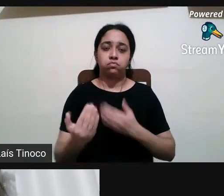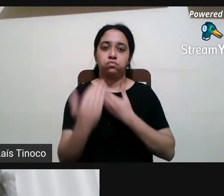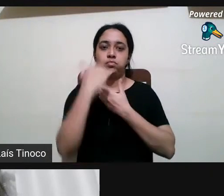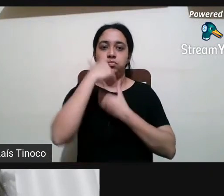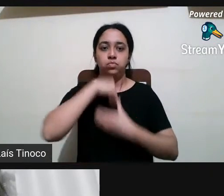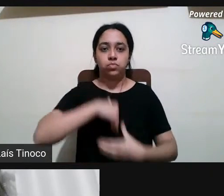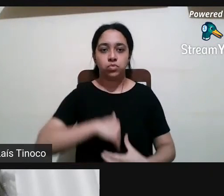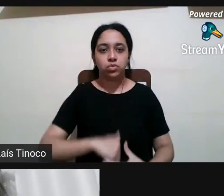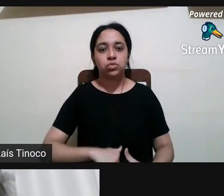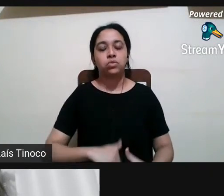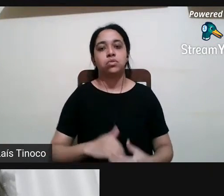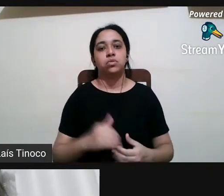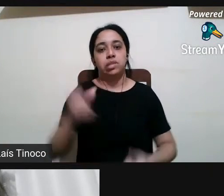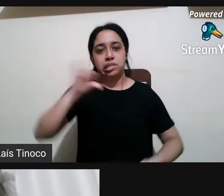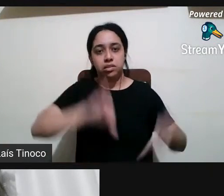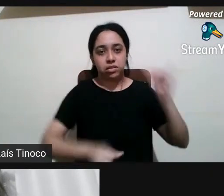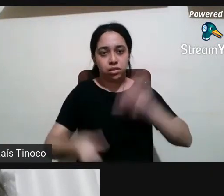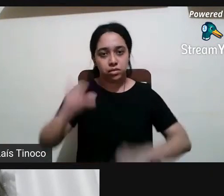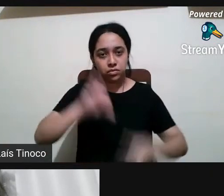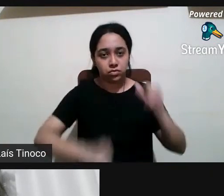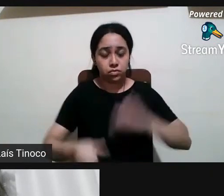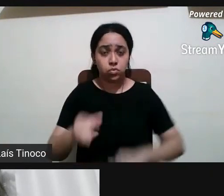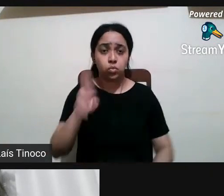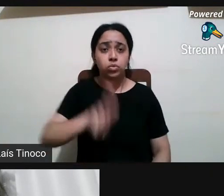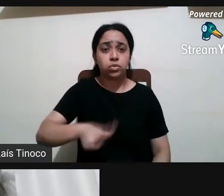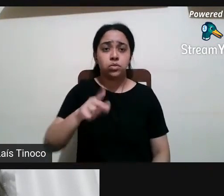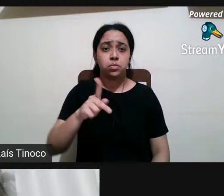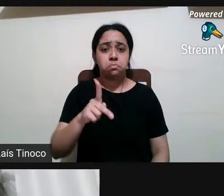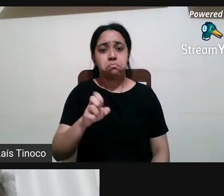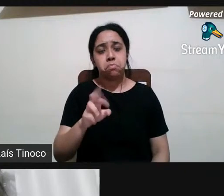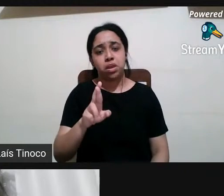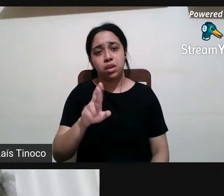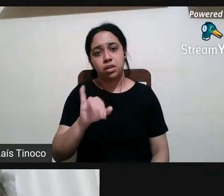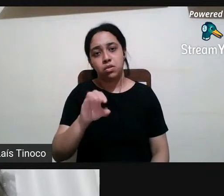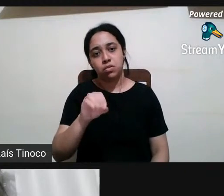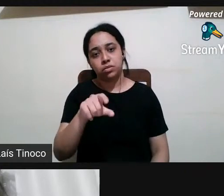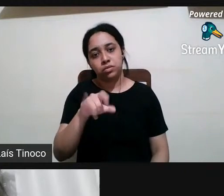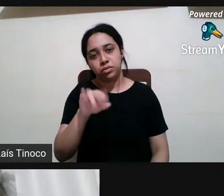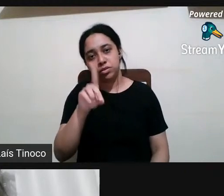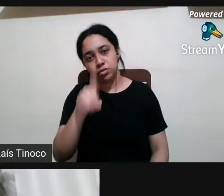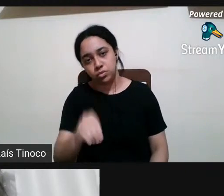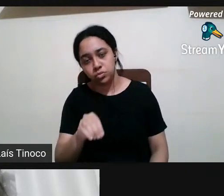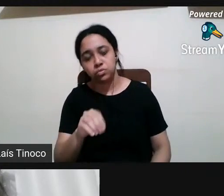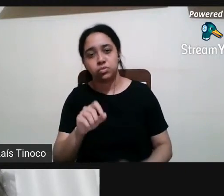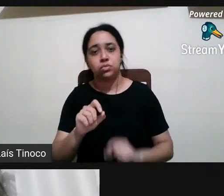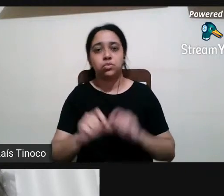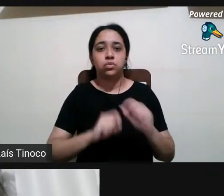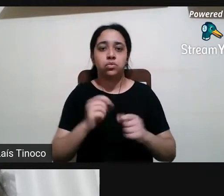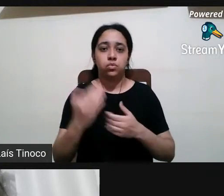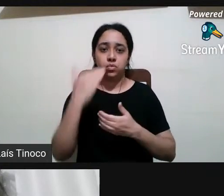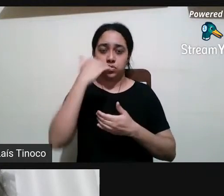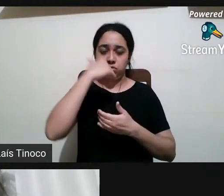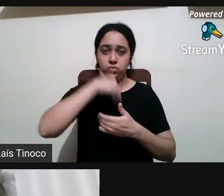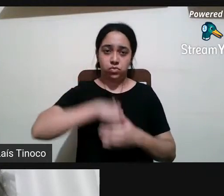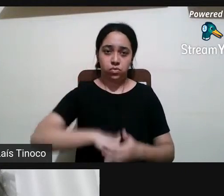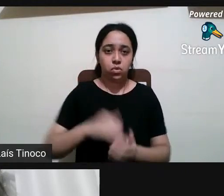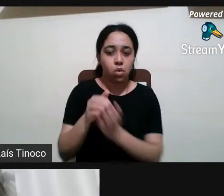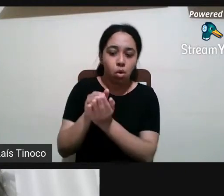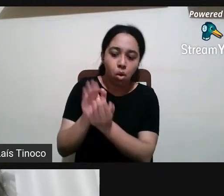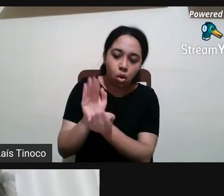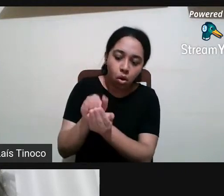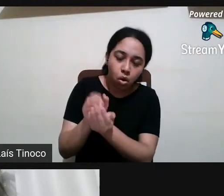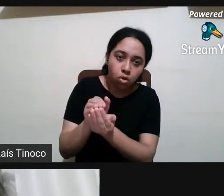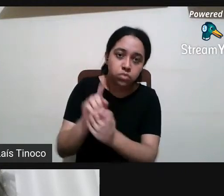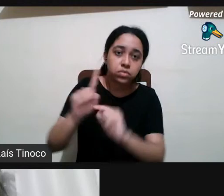exemplo, algum peróxido, né, o hidróxido de potássio, aí você digere aquela amostra, você